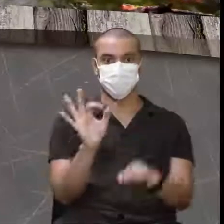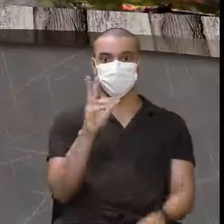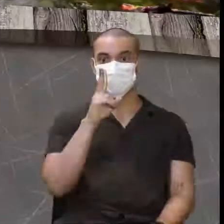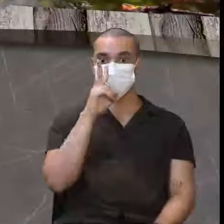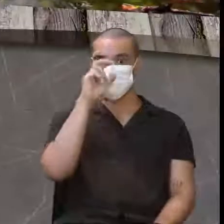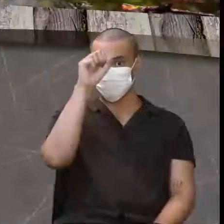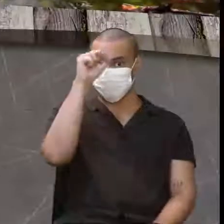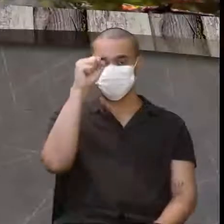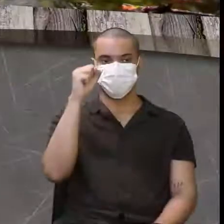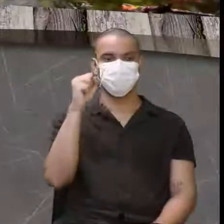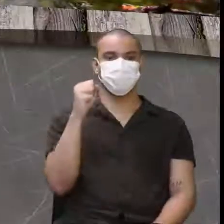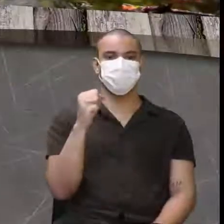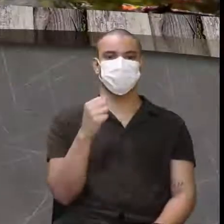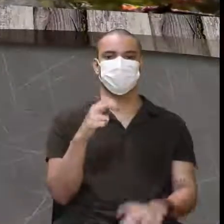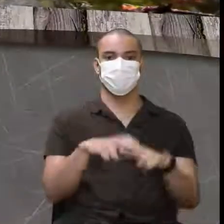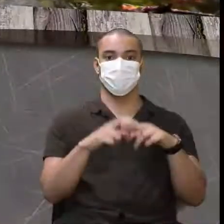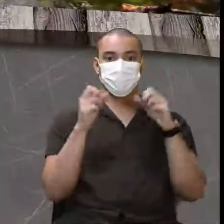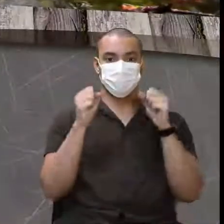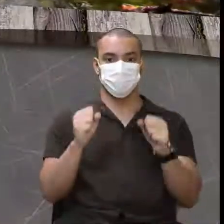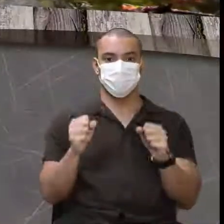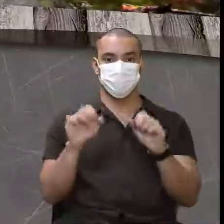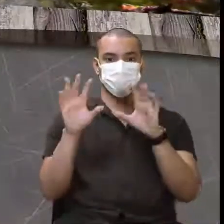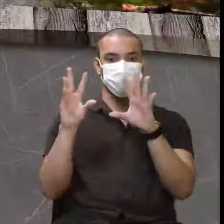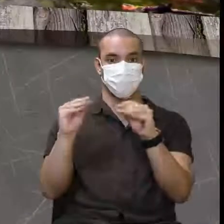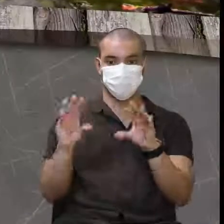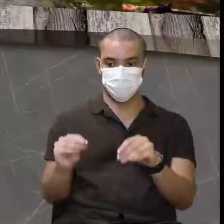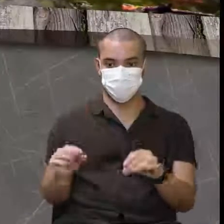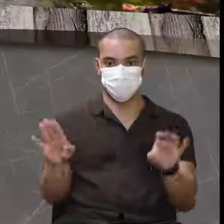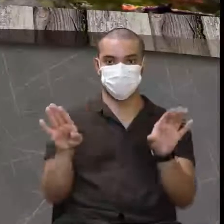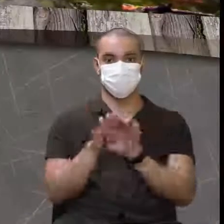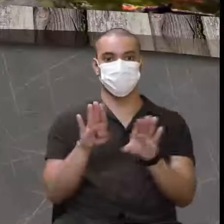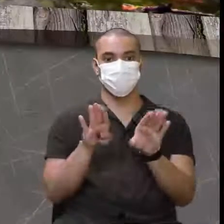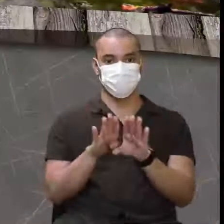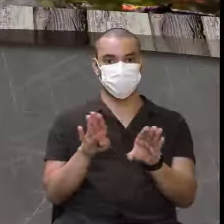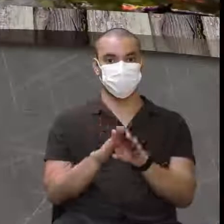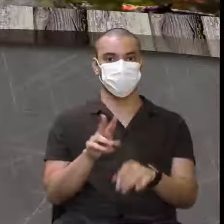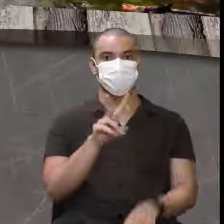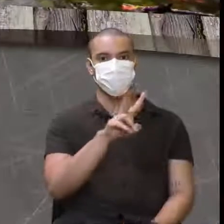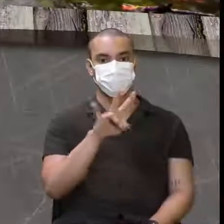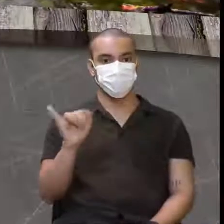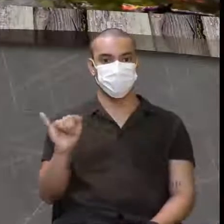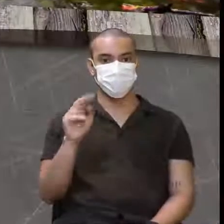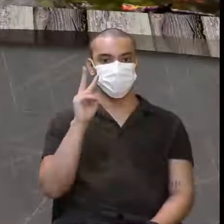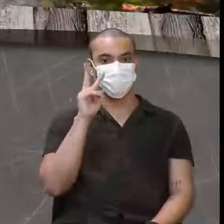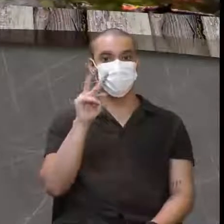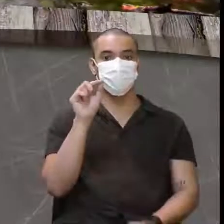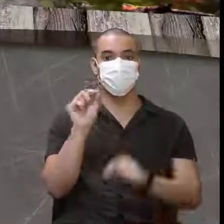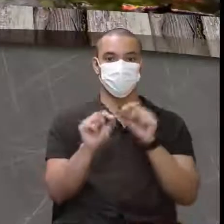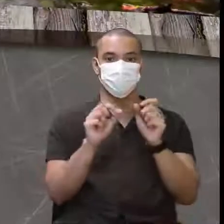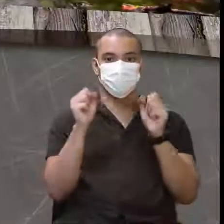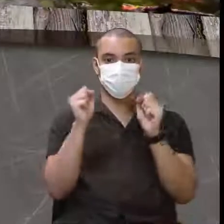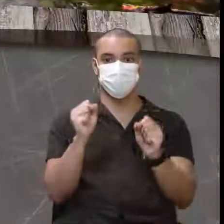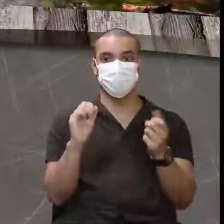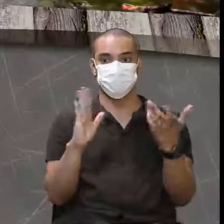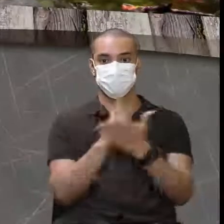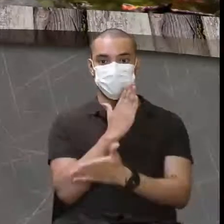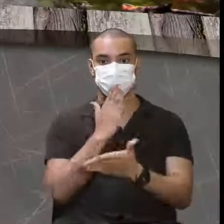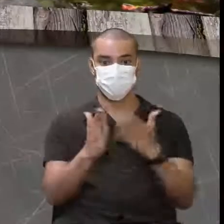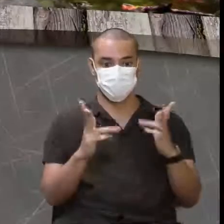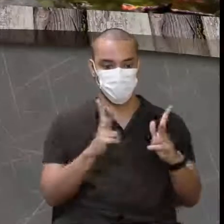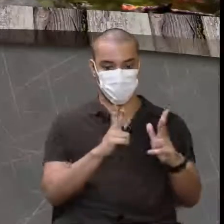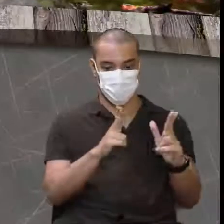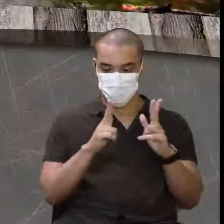piso sativa não é uma planta muito sensível, então você poderia manipular, você poderia, que você vai ver, cortar certa estrutura